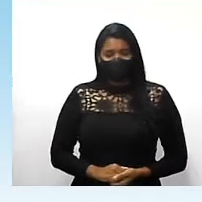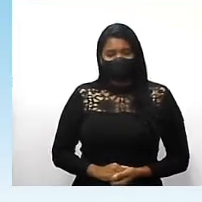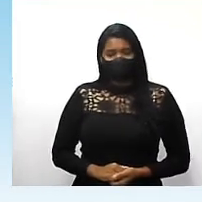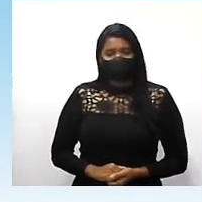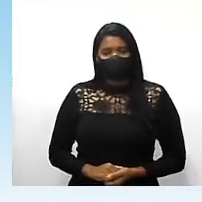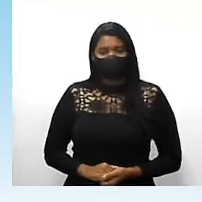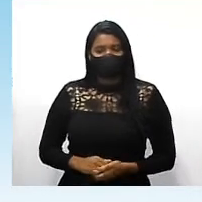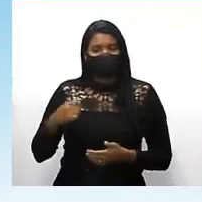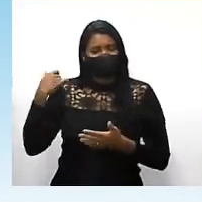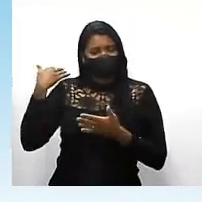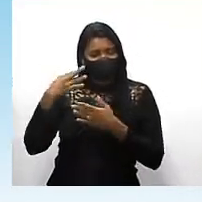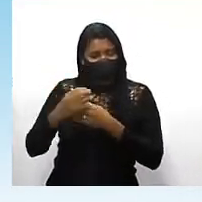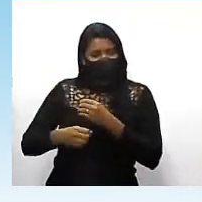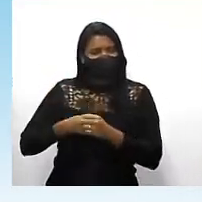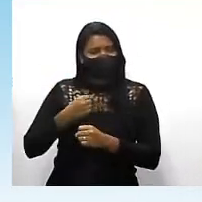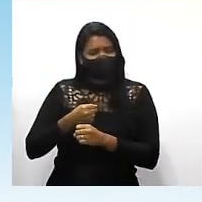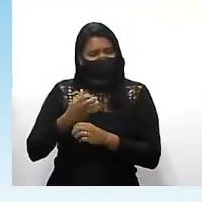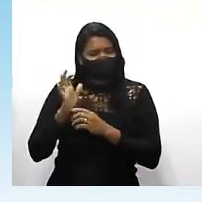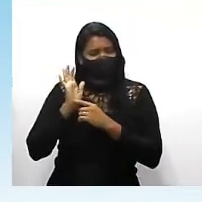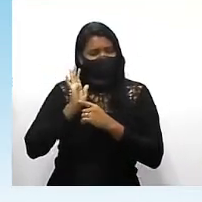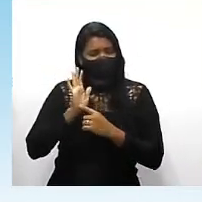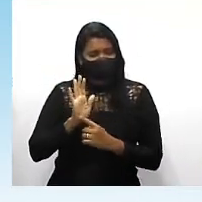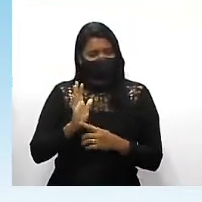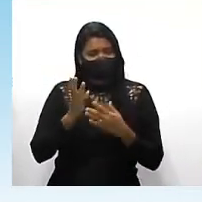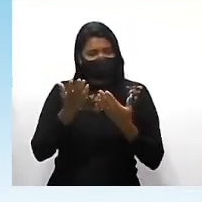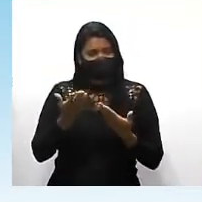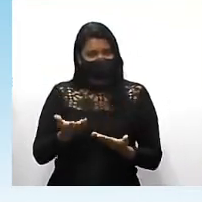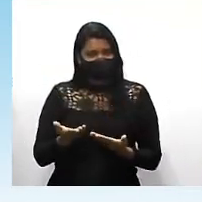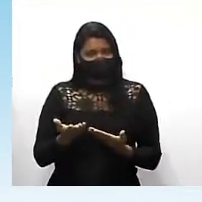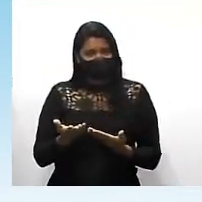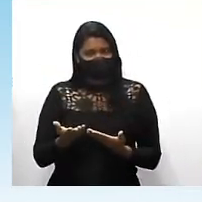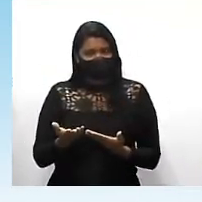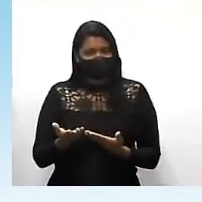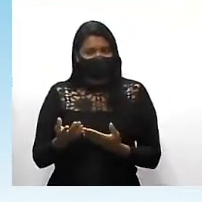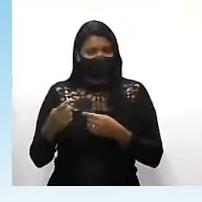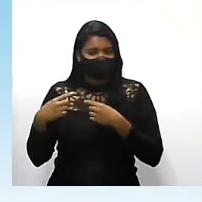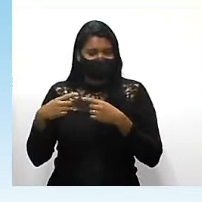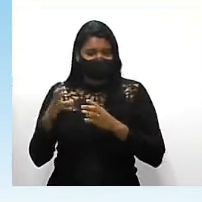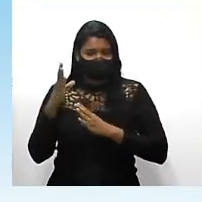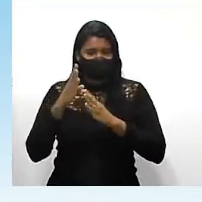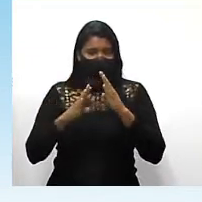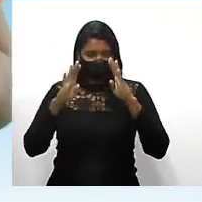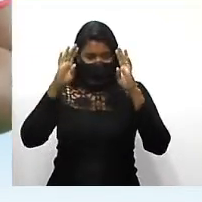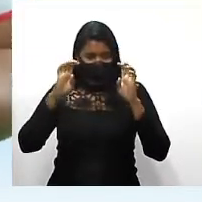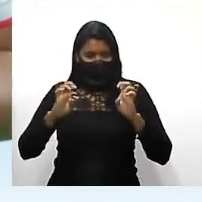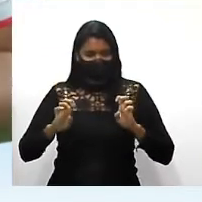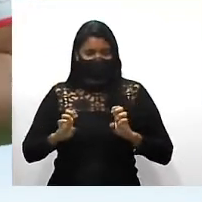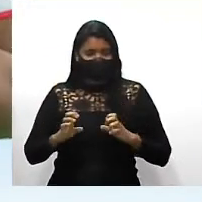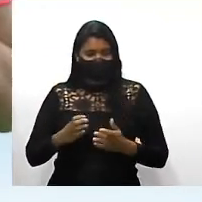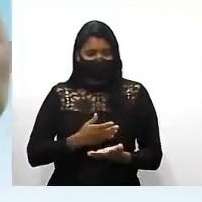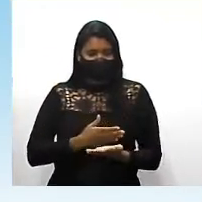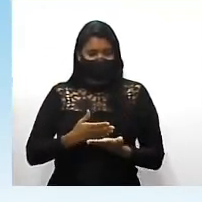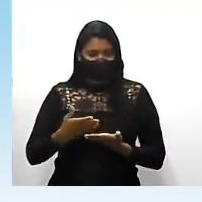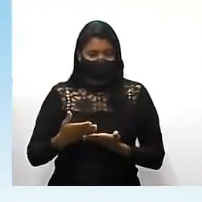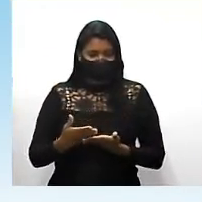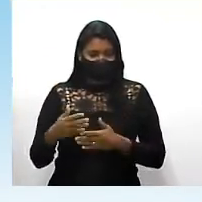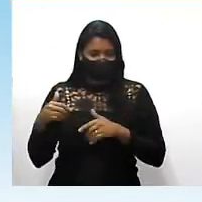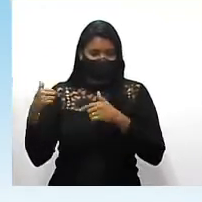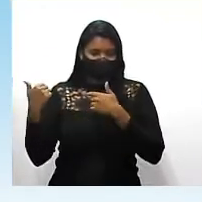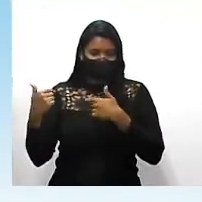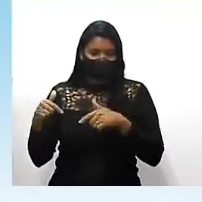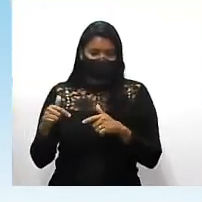Durante os anos, eu quero mostrar para vocês que essas questões da bioética, elas começaram a serem trabalhadas,